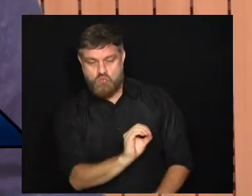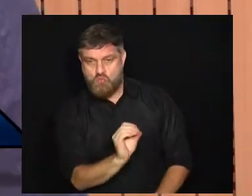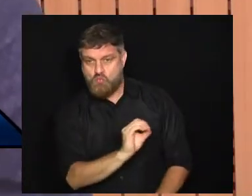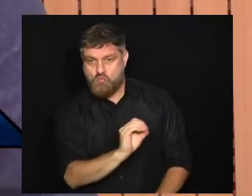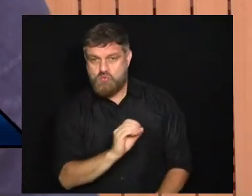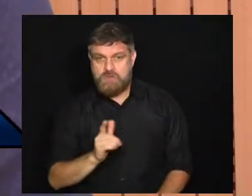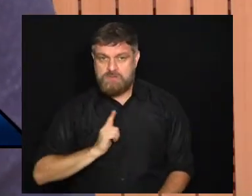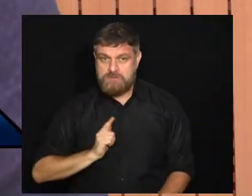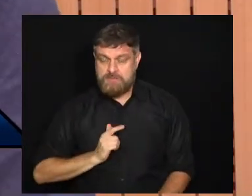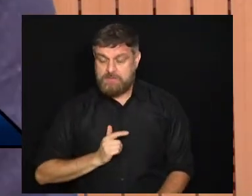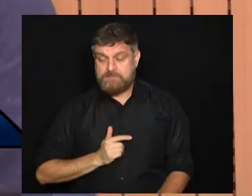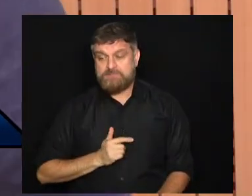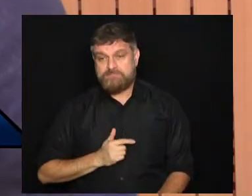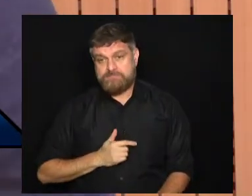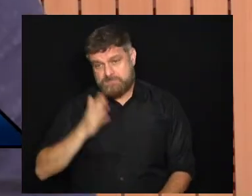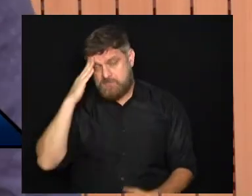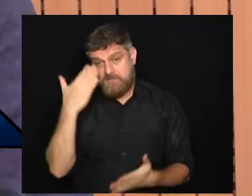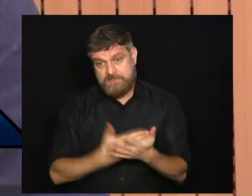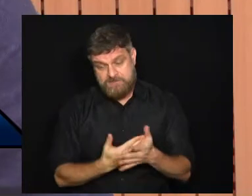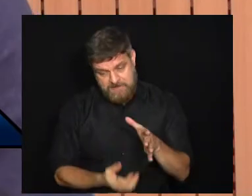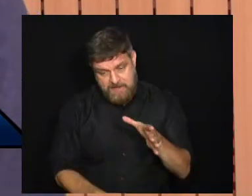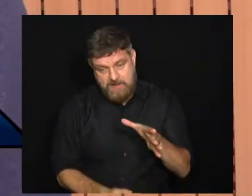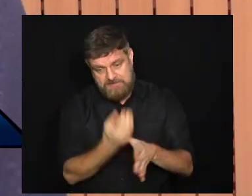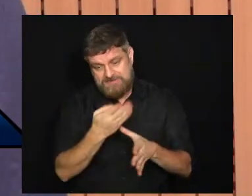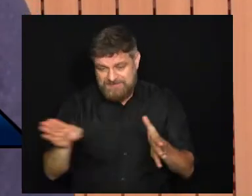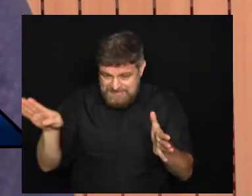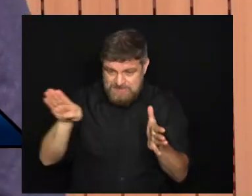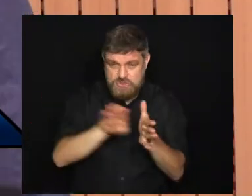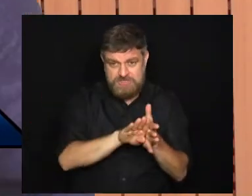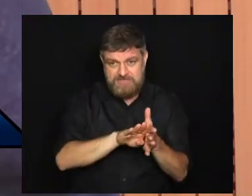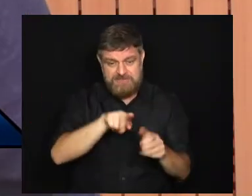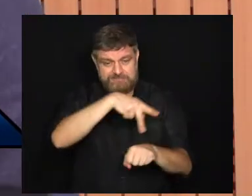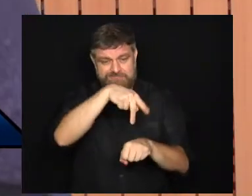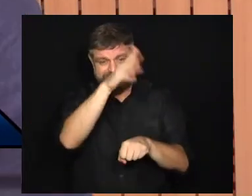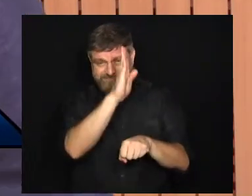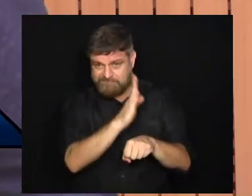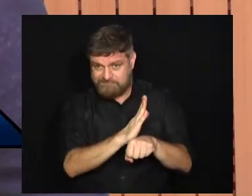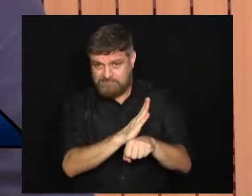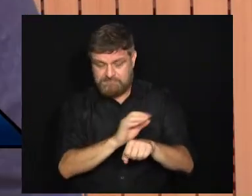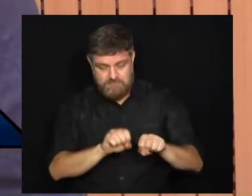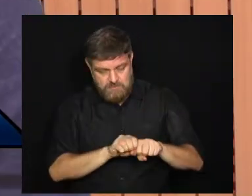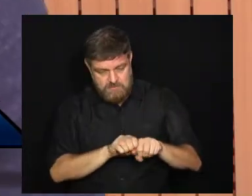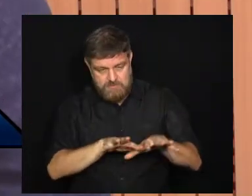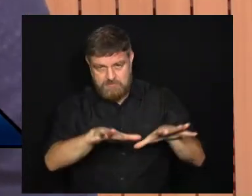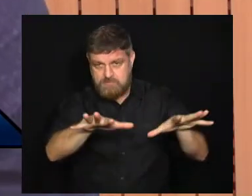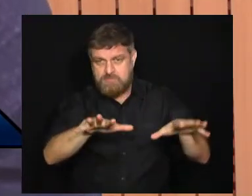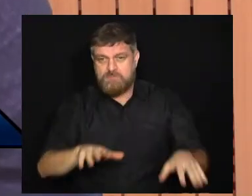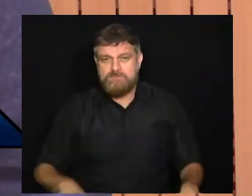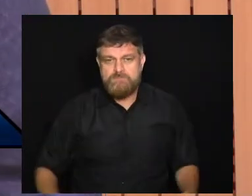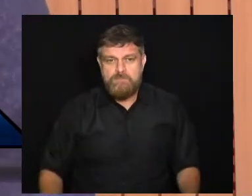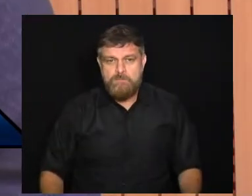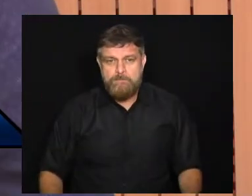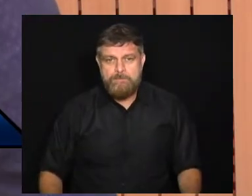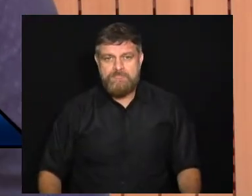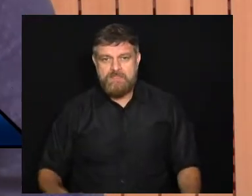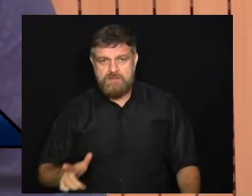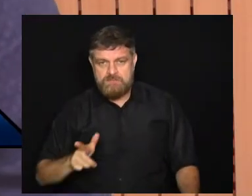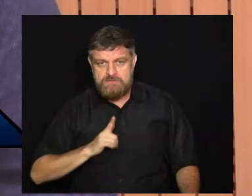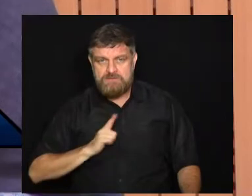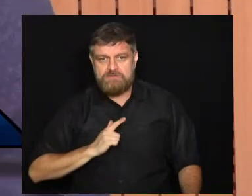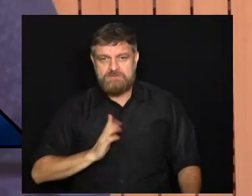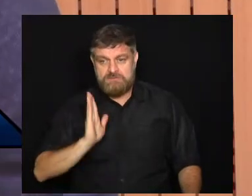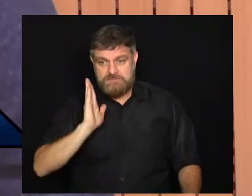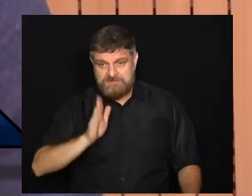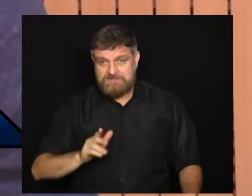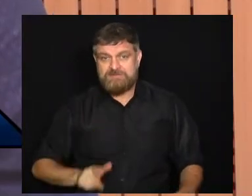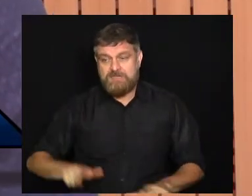que tudo indica, tende a chegar perto da gente. É um vírus que tem um alto potencial de infectividade, com vários casos graves,